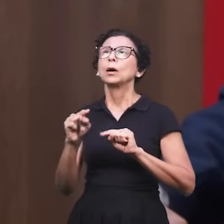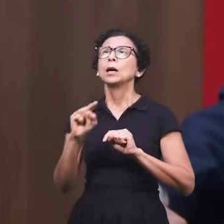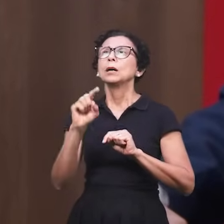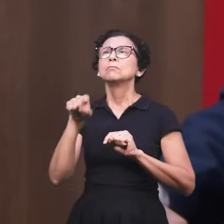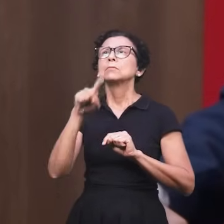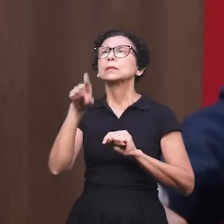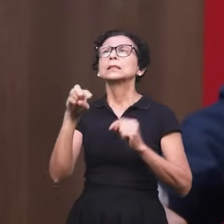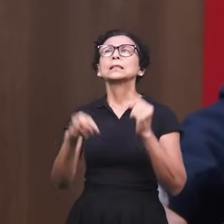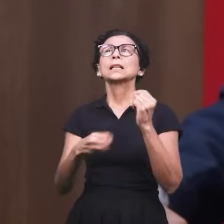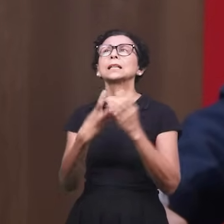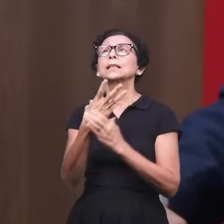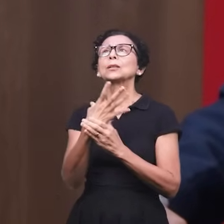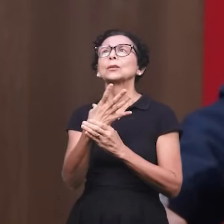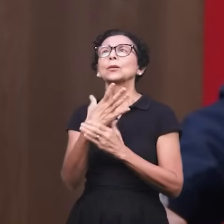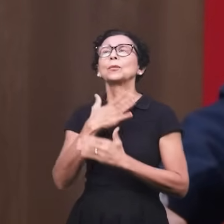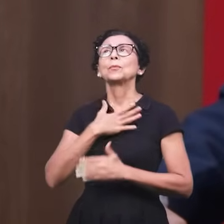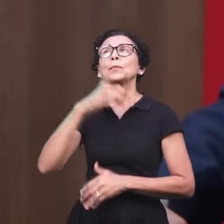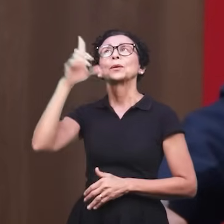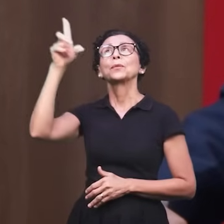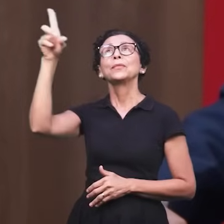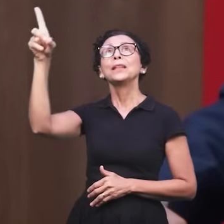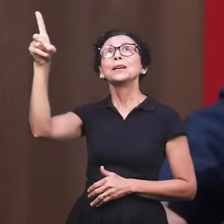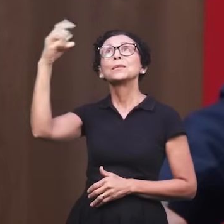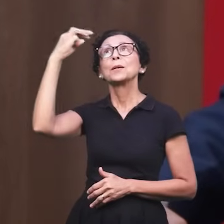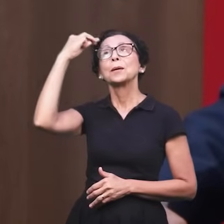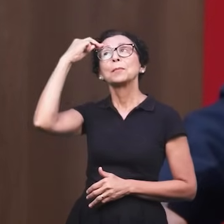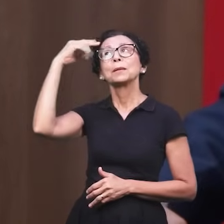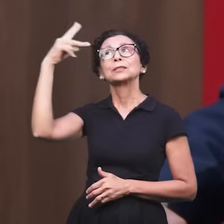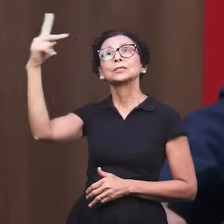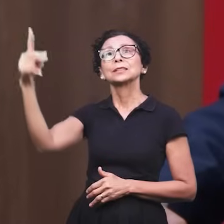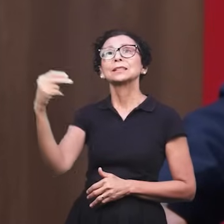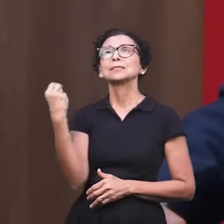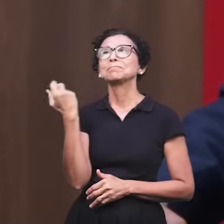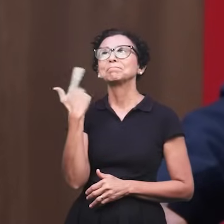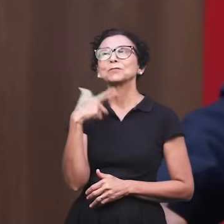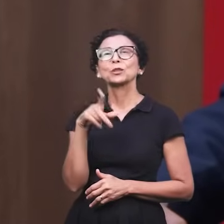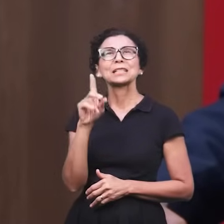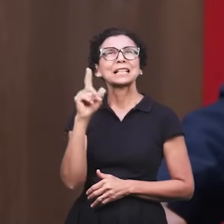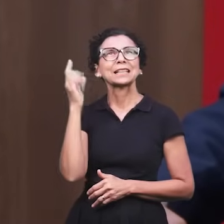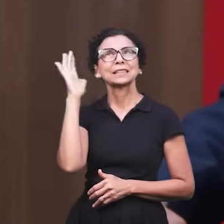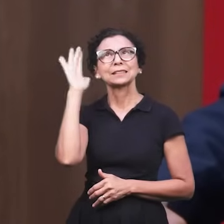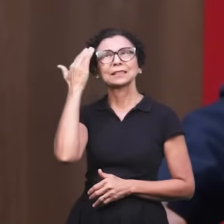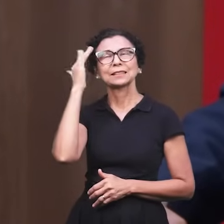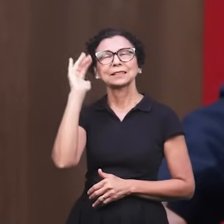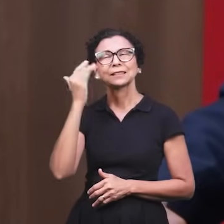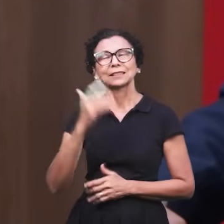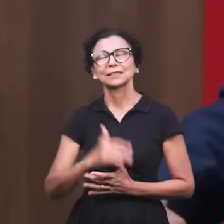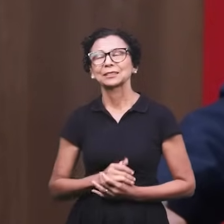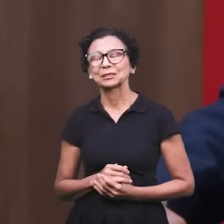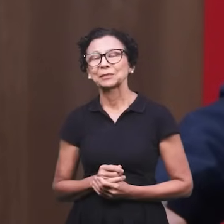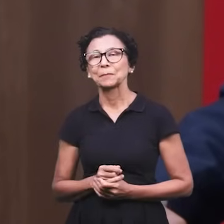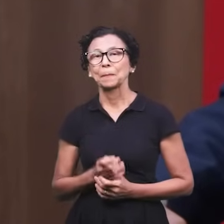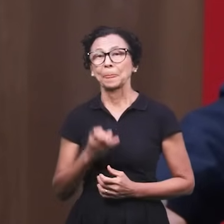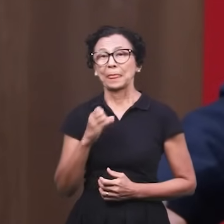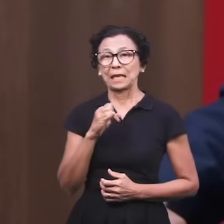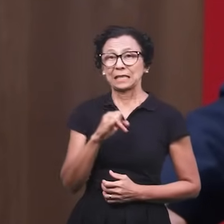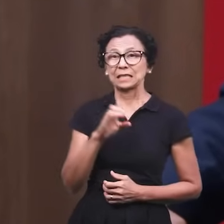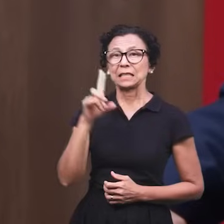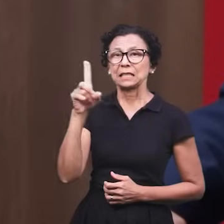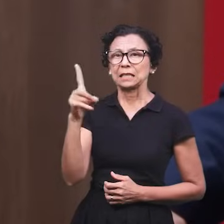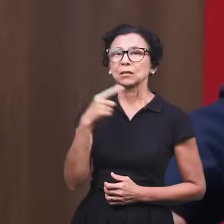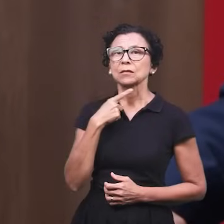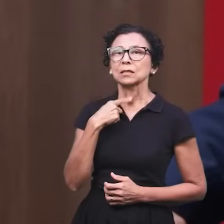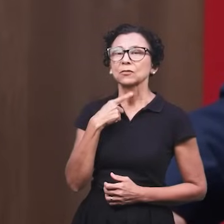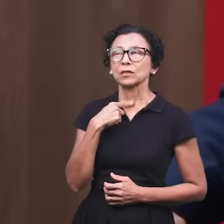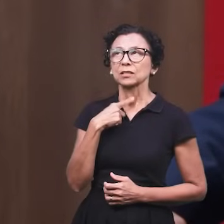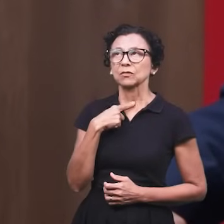é essa? É uma mente insondável. A mente de Deus não dá. Se Deus quisesse nos